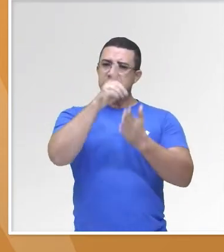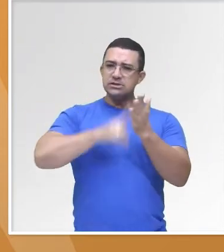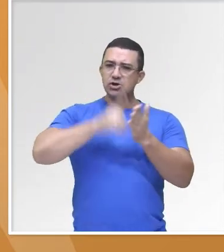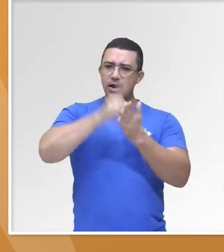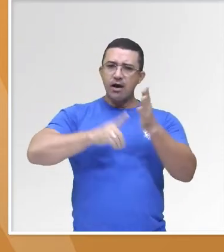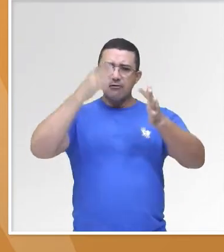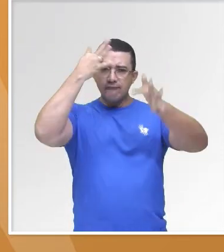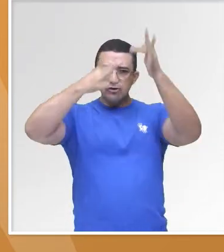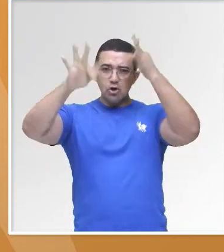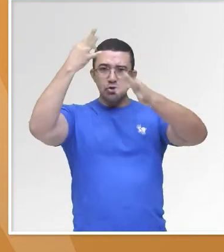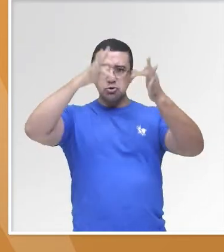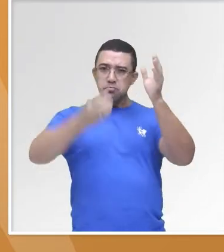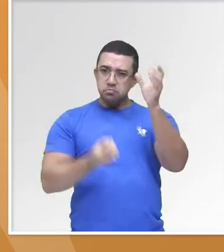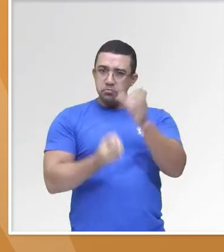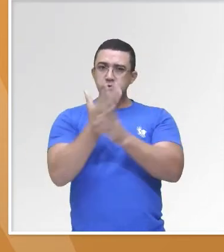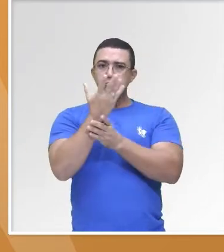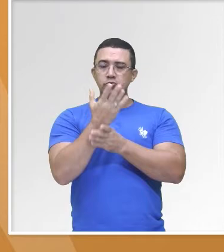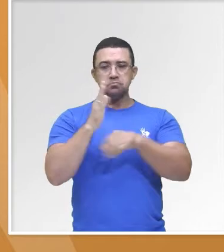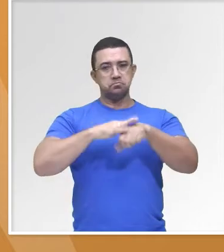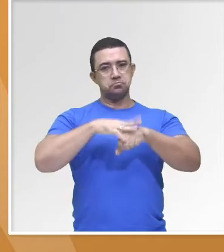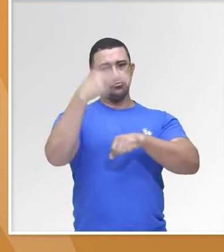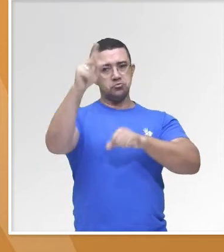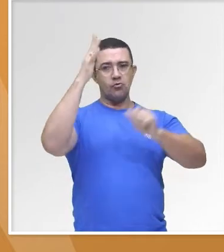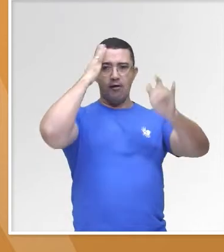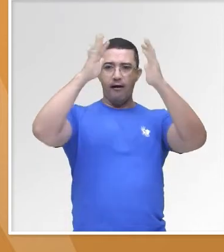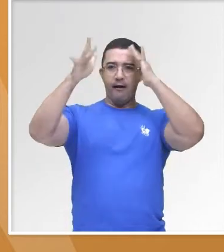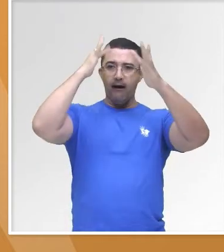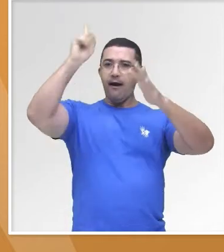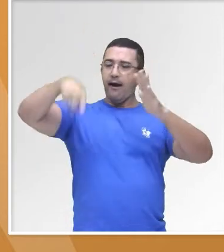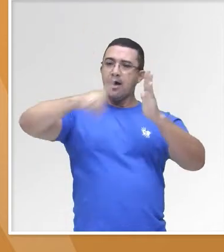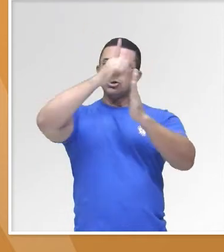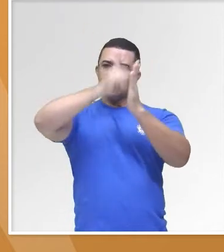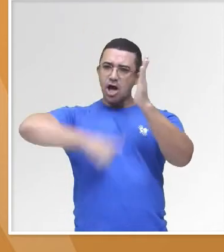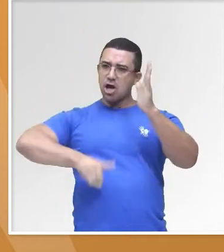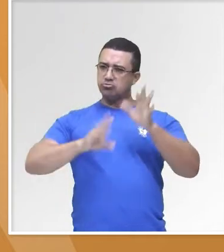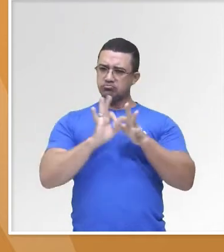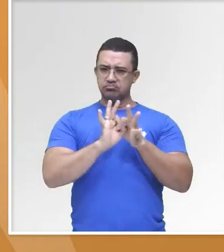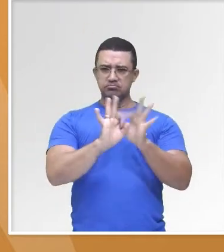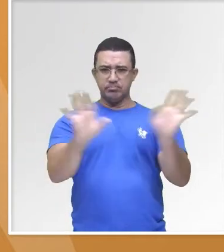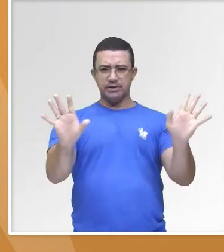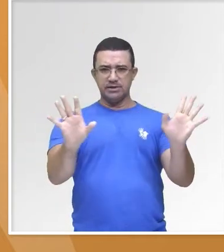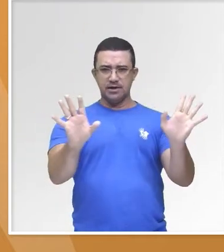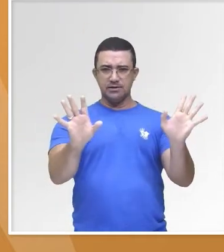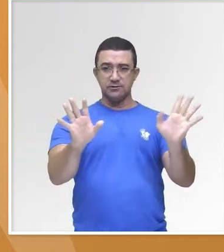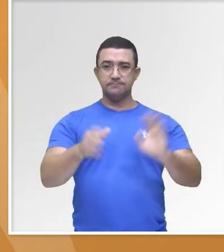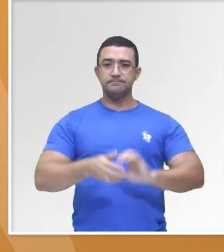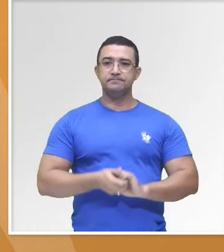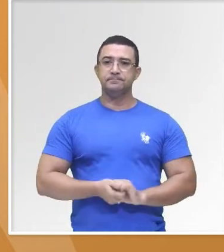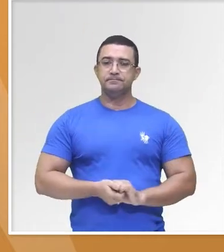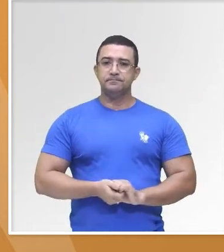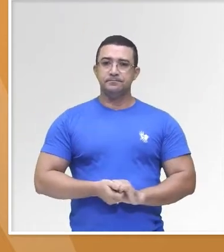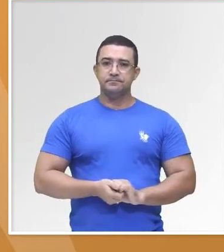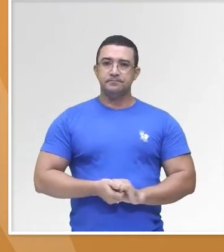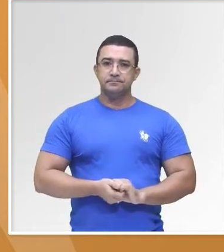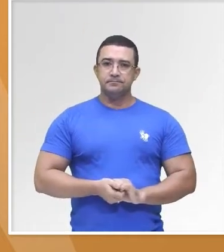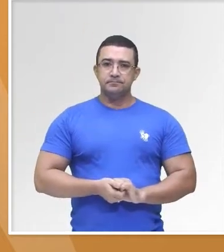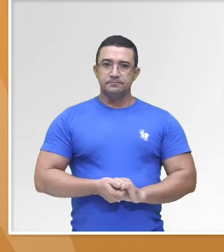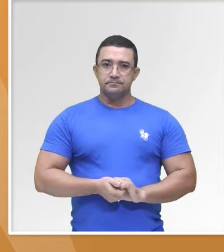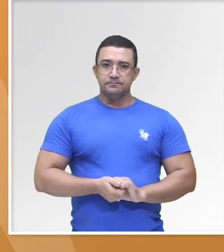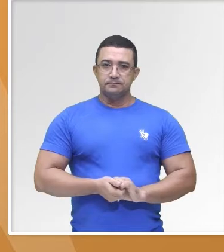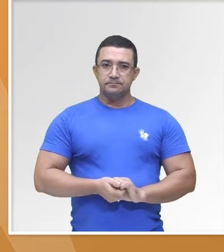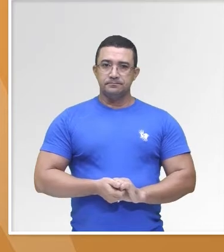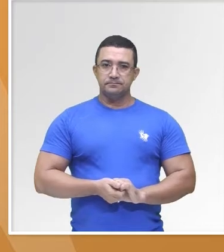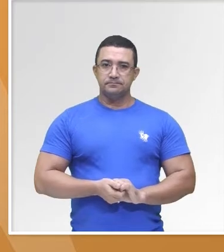Filosófico. Suas ideias giravam em torno do direito à liberdade, olha que bacana,